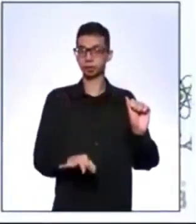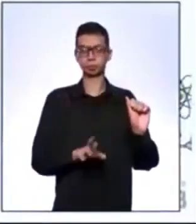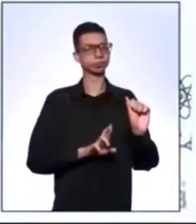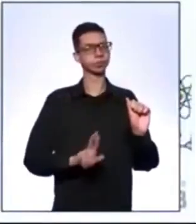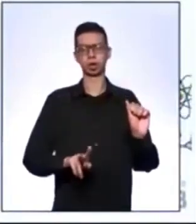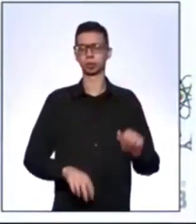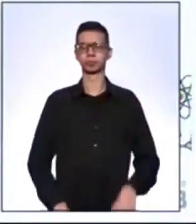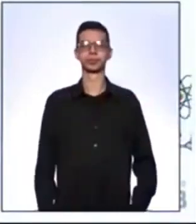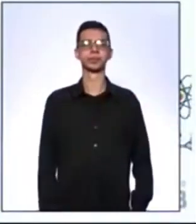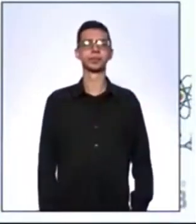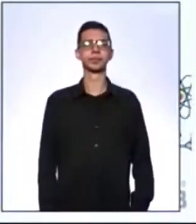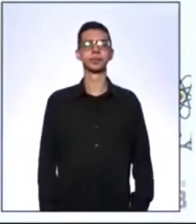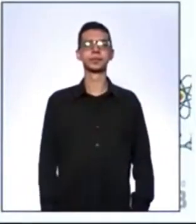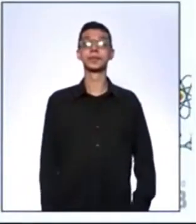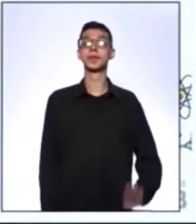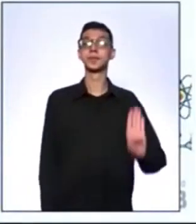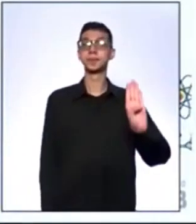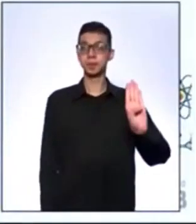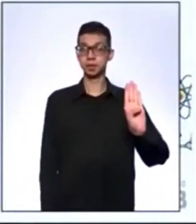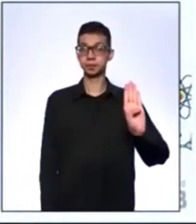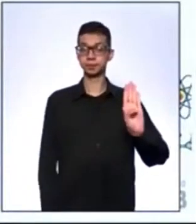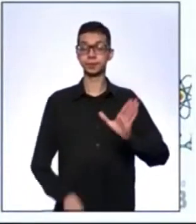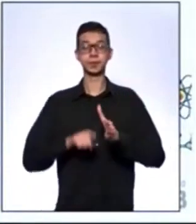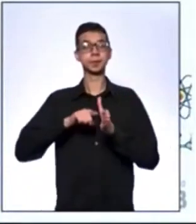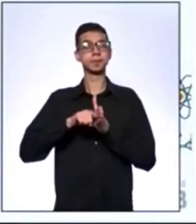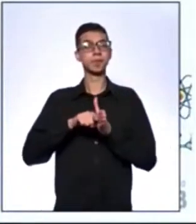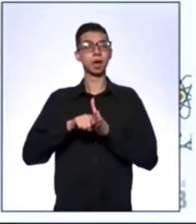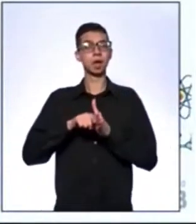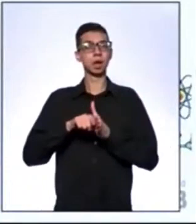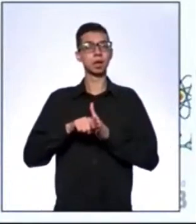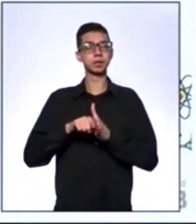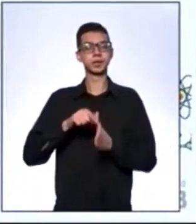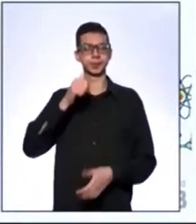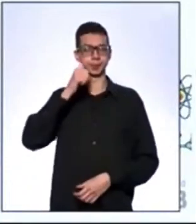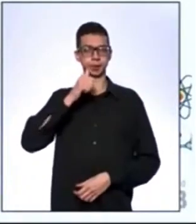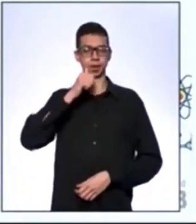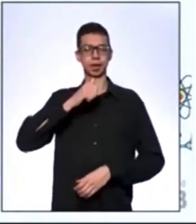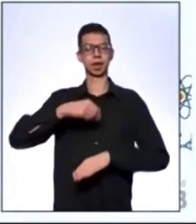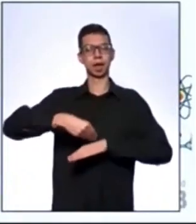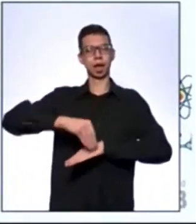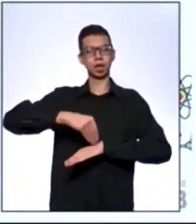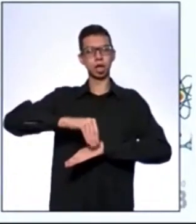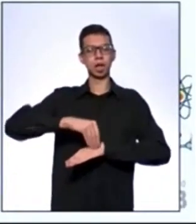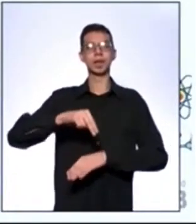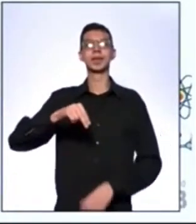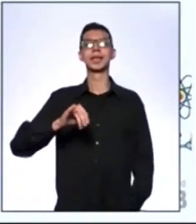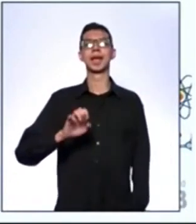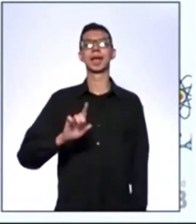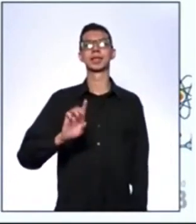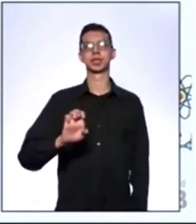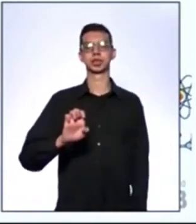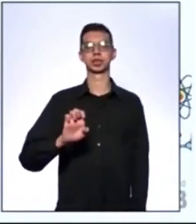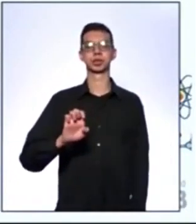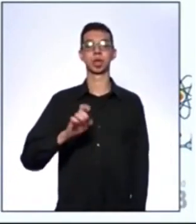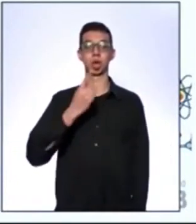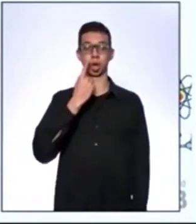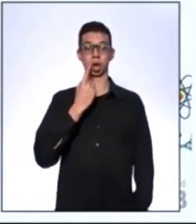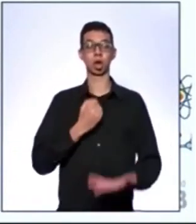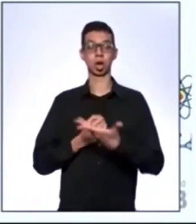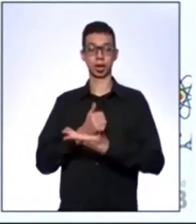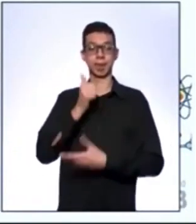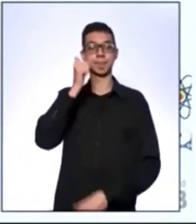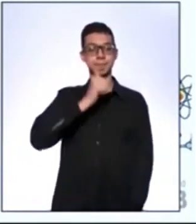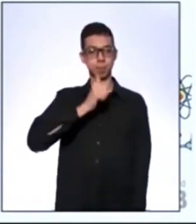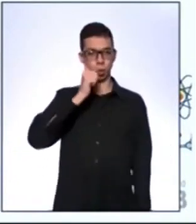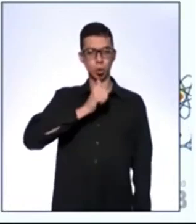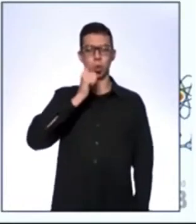tela. Alternativa B, as pesquisas conduzidas pela arqueóloga Nied Guidon, essa é a mulher, essa